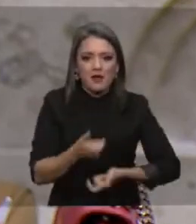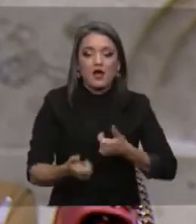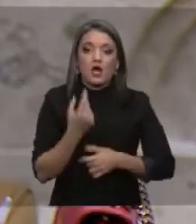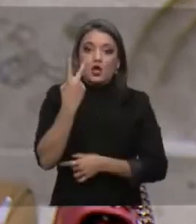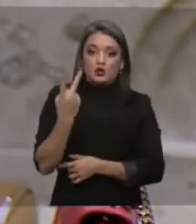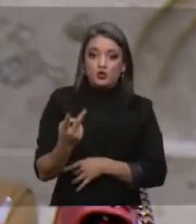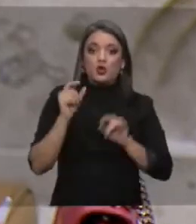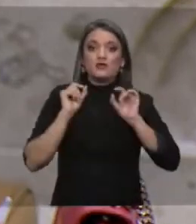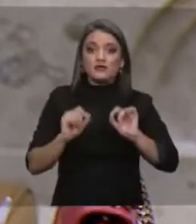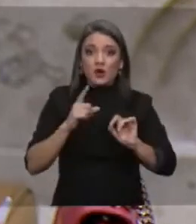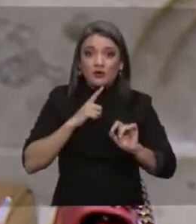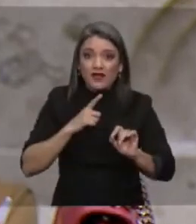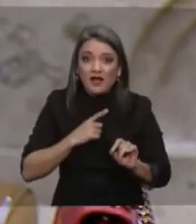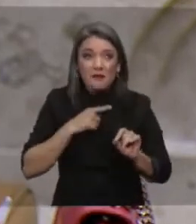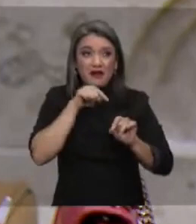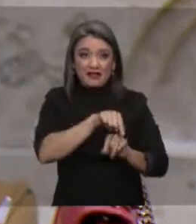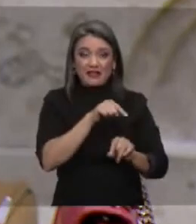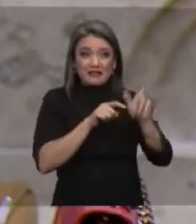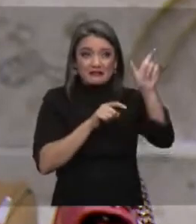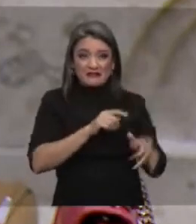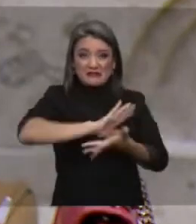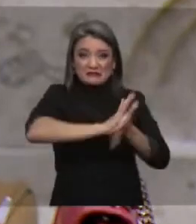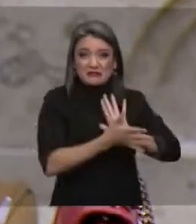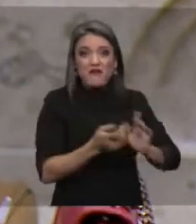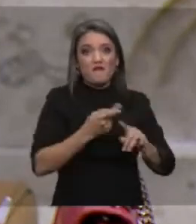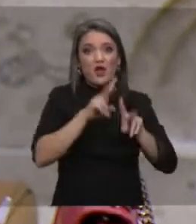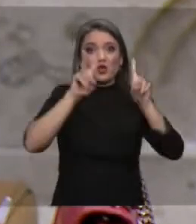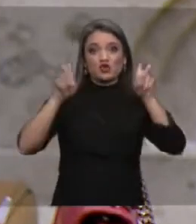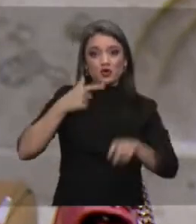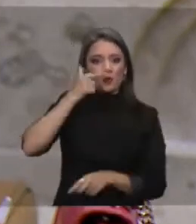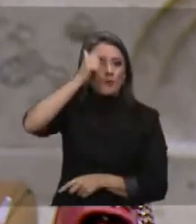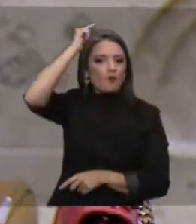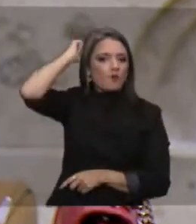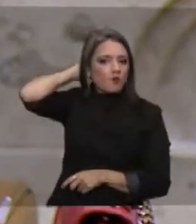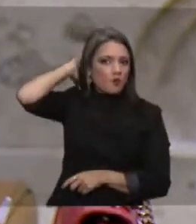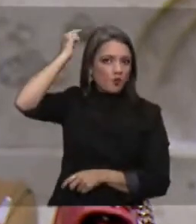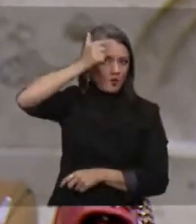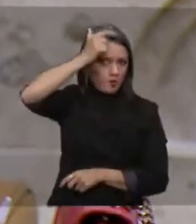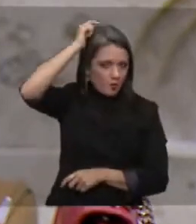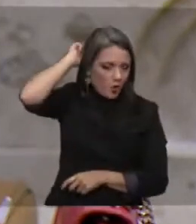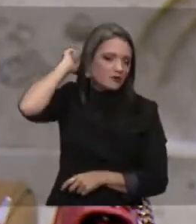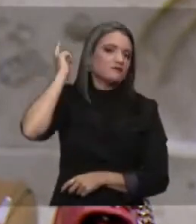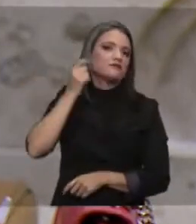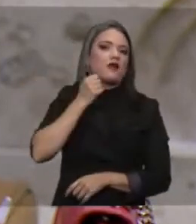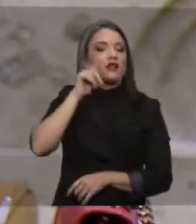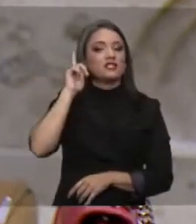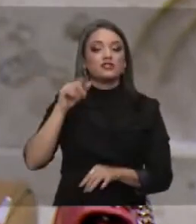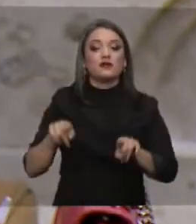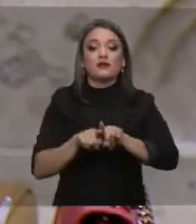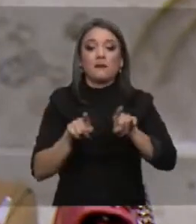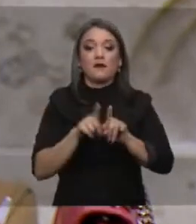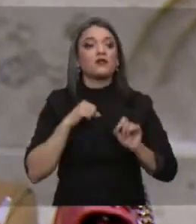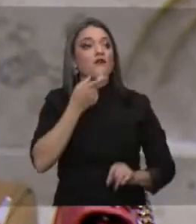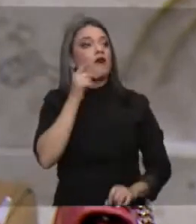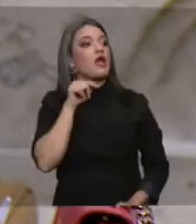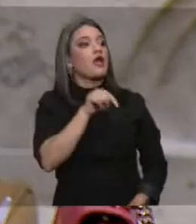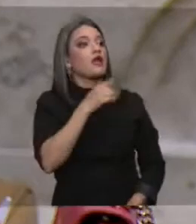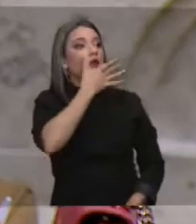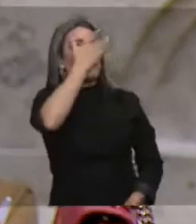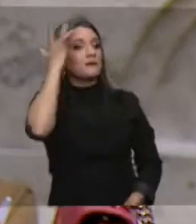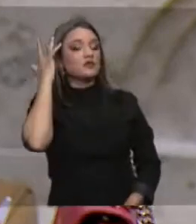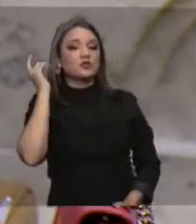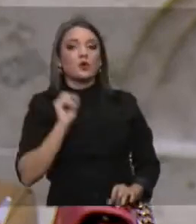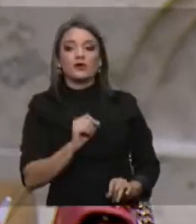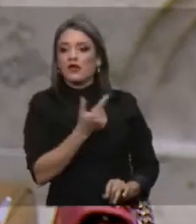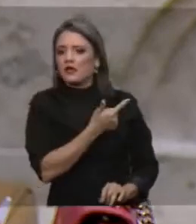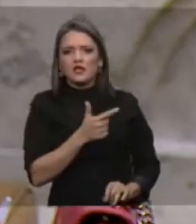forma depreciativa à calvície do ministro, enquanto nas demais se alude à autoridade como alguém